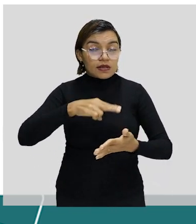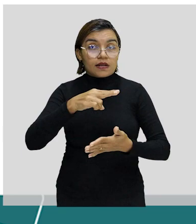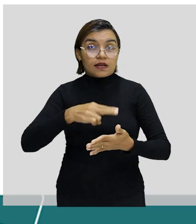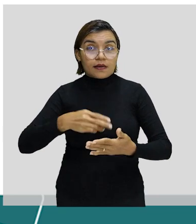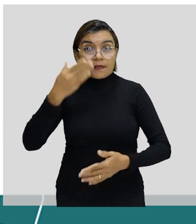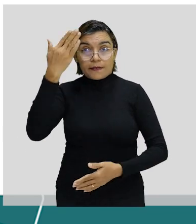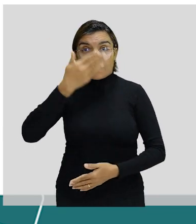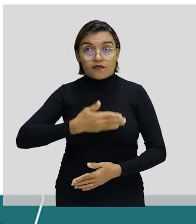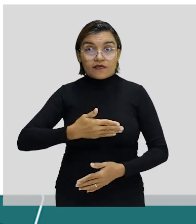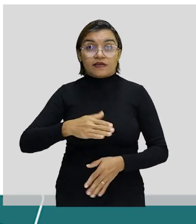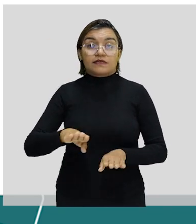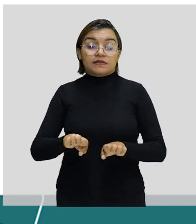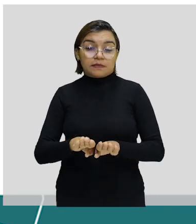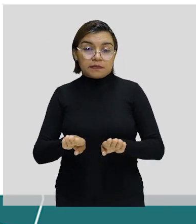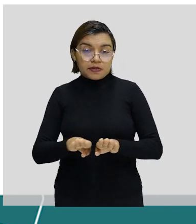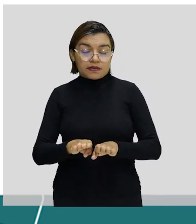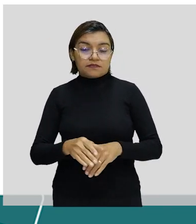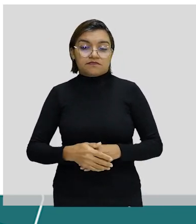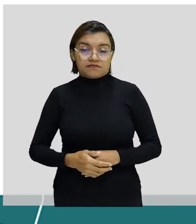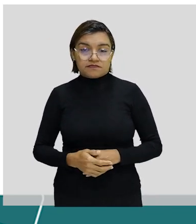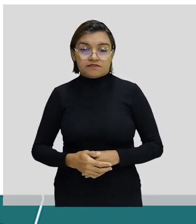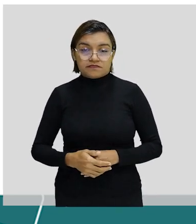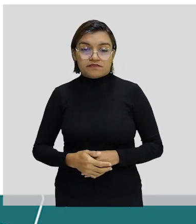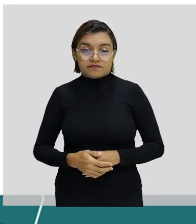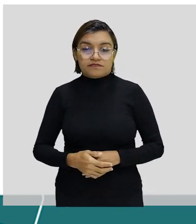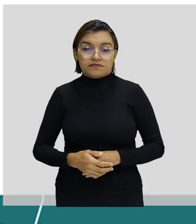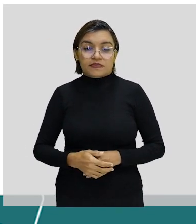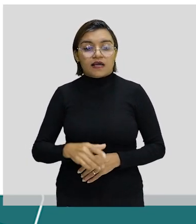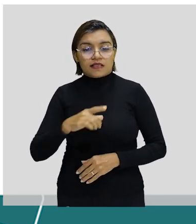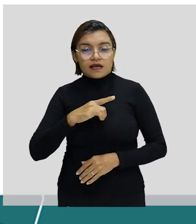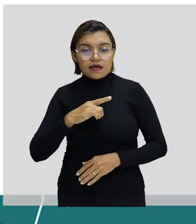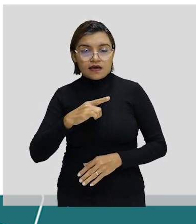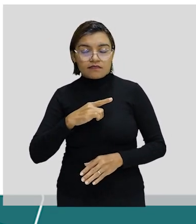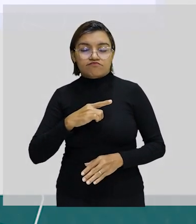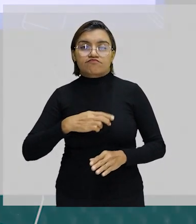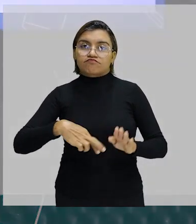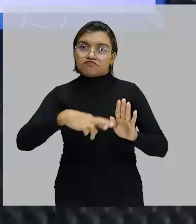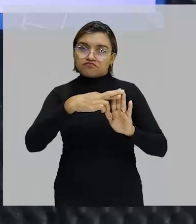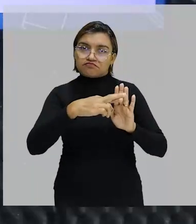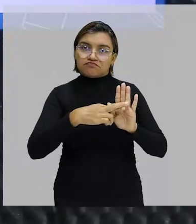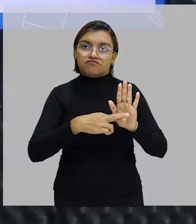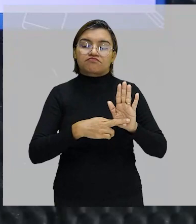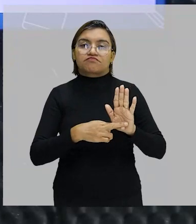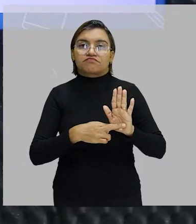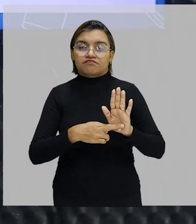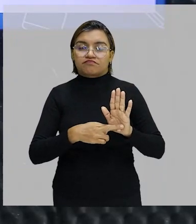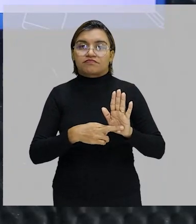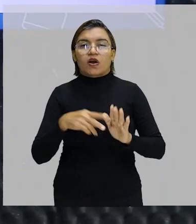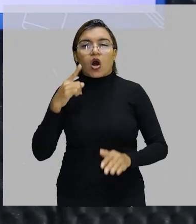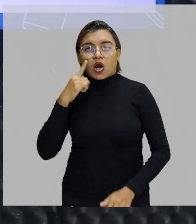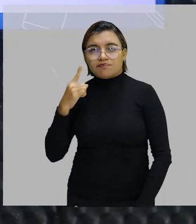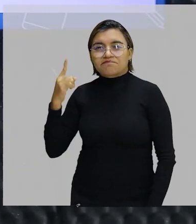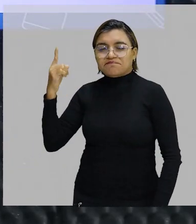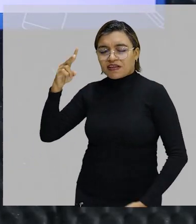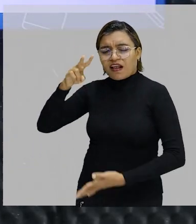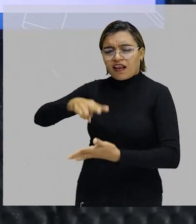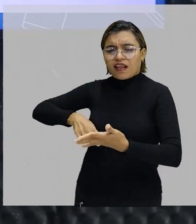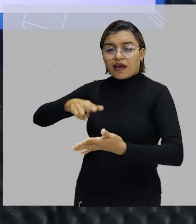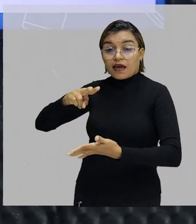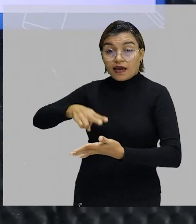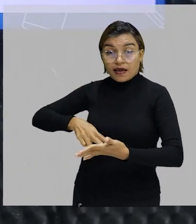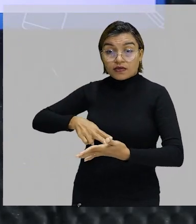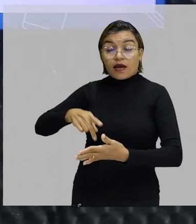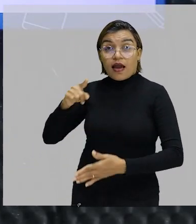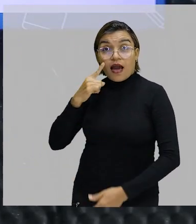douto plenário e cumpridas as formalidades regimentais, seja caminhado o expediente ao gestor municipal para que o